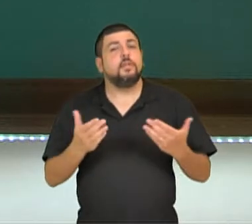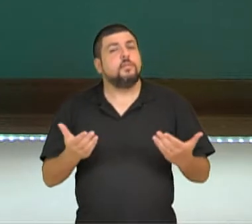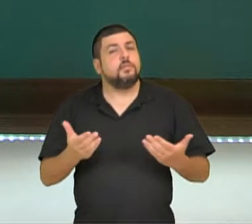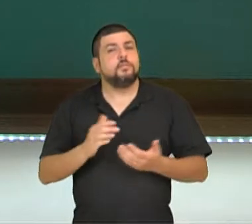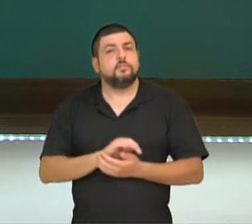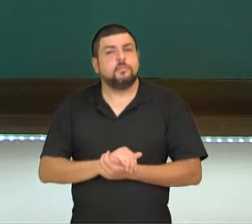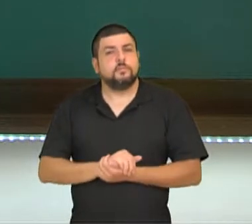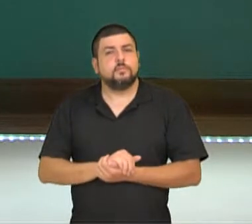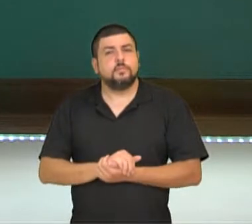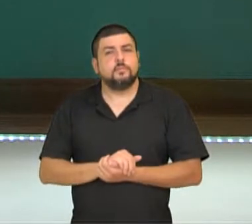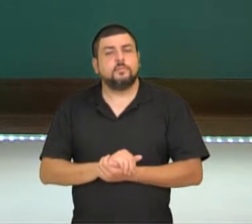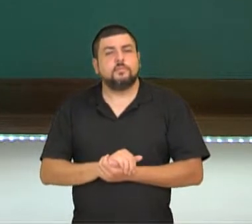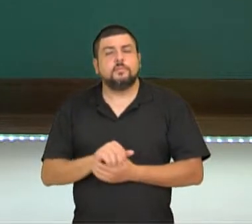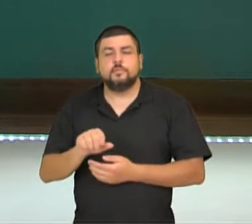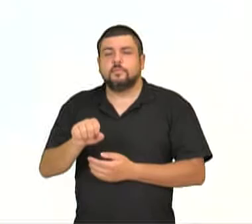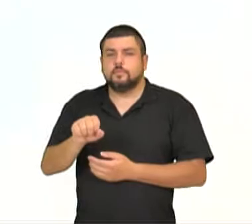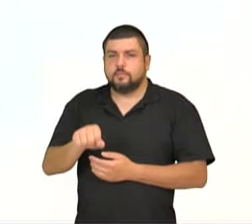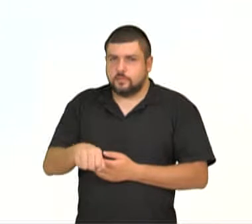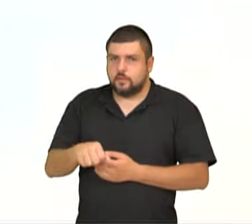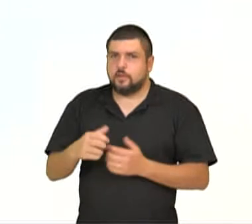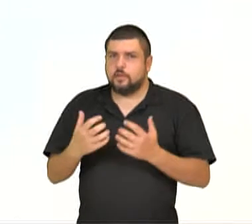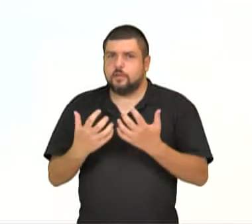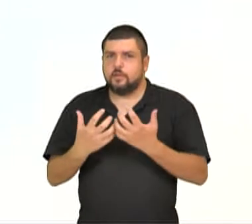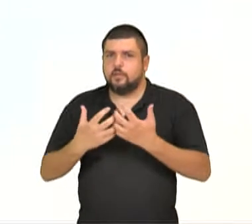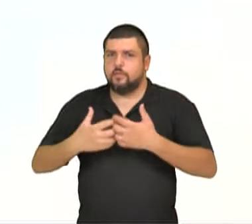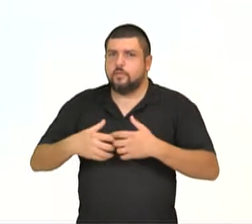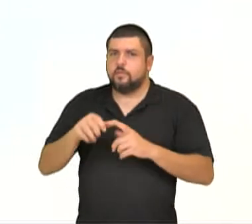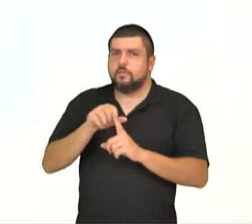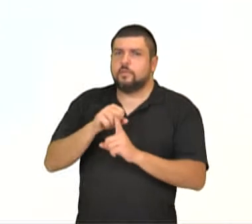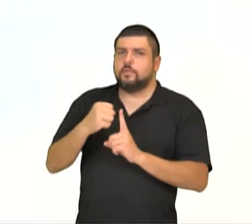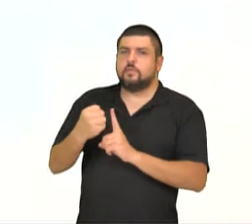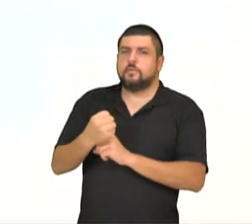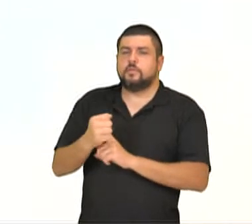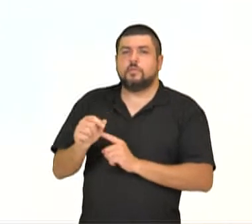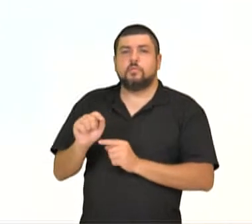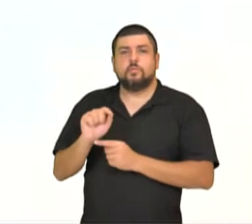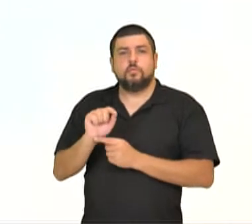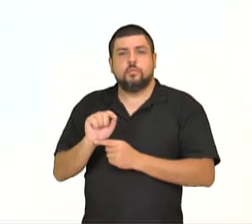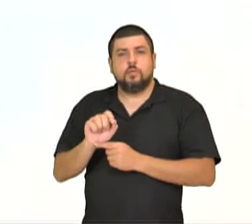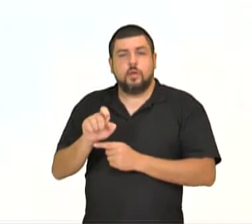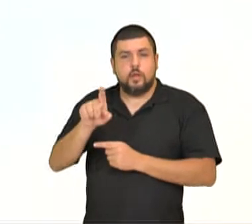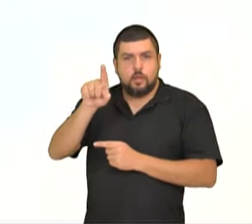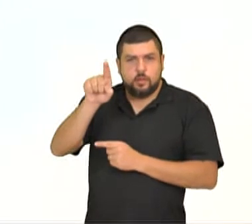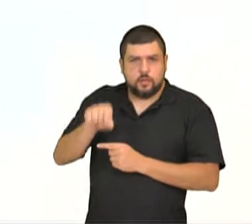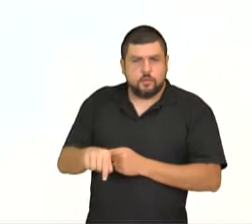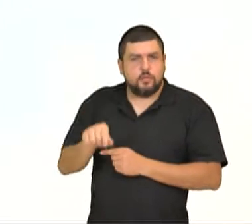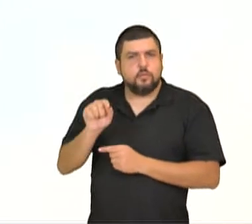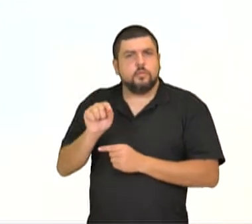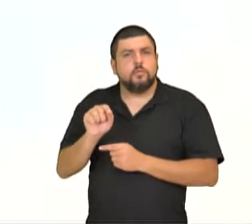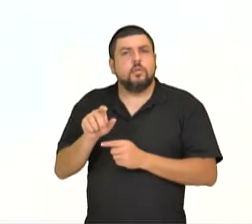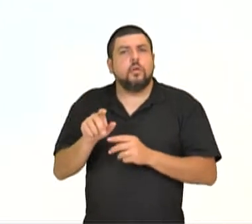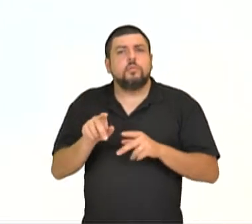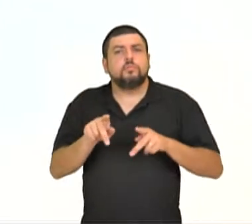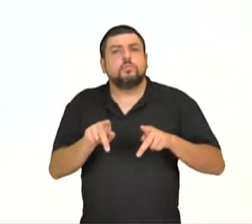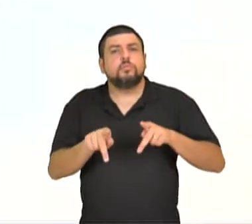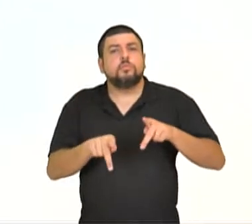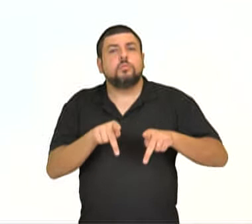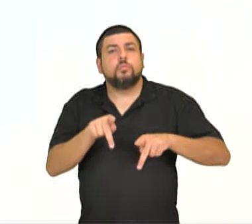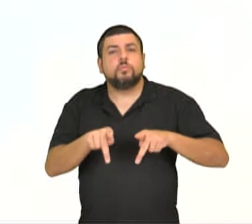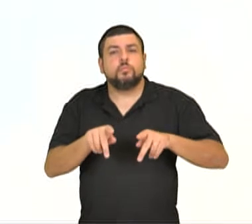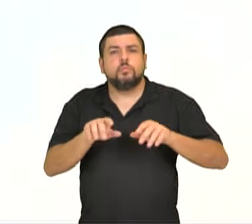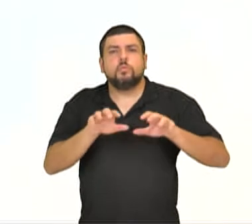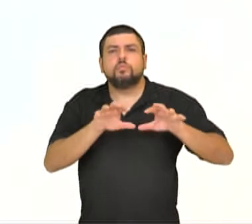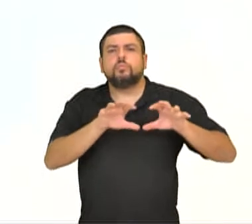Isso mesmo. Sua função social é atrair subjetivamente ao público mediante frases